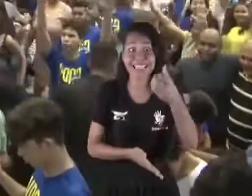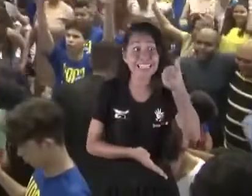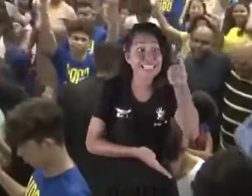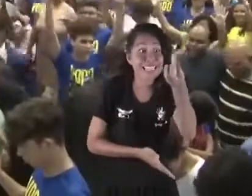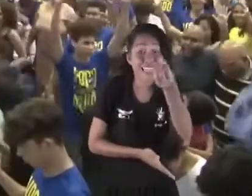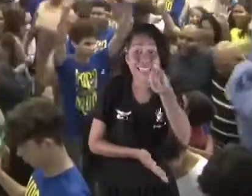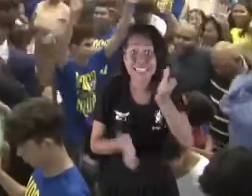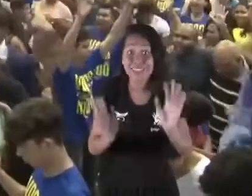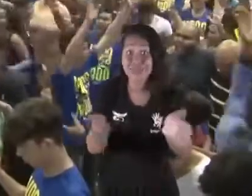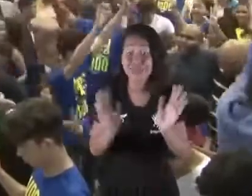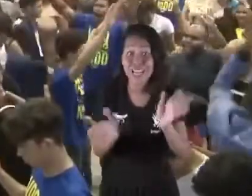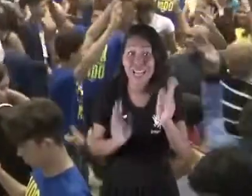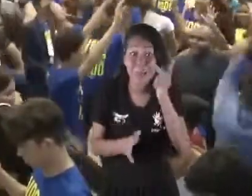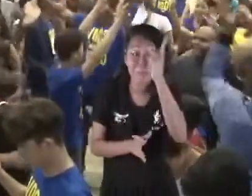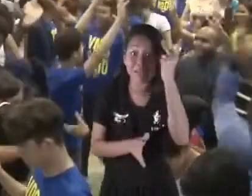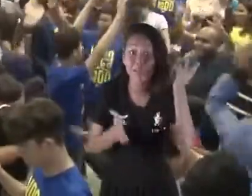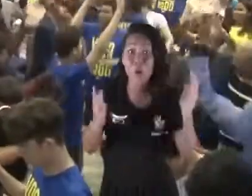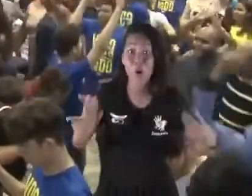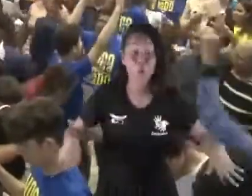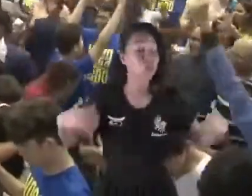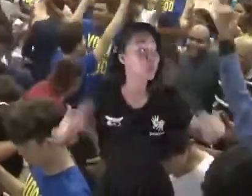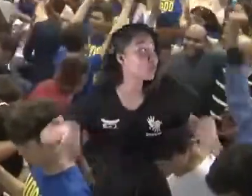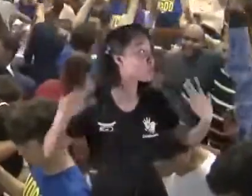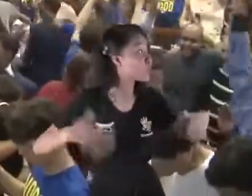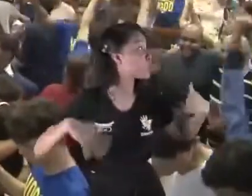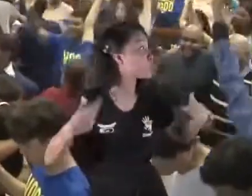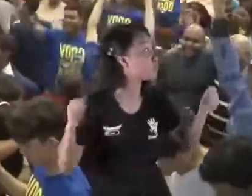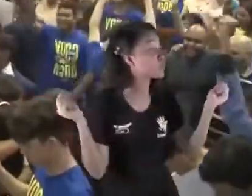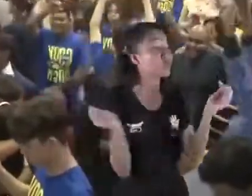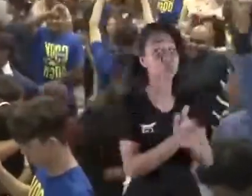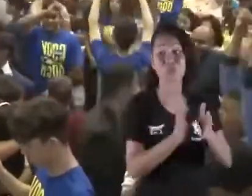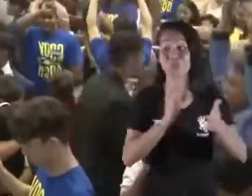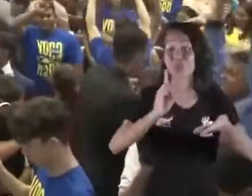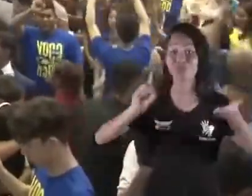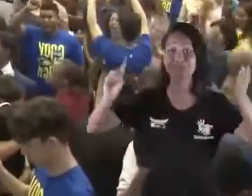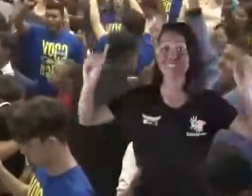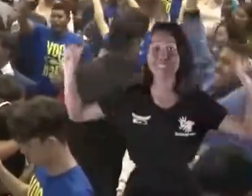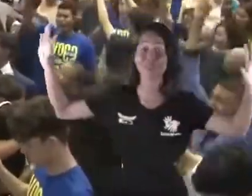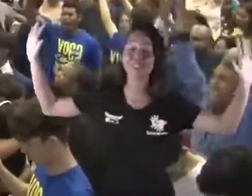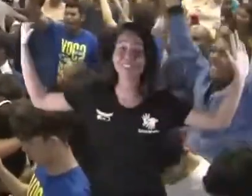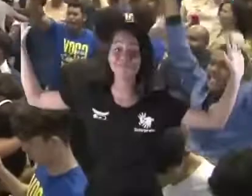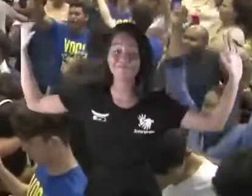Chegou! Não era sem vida. Era